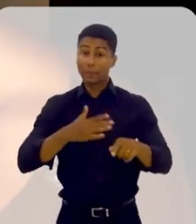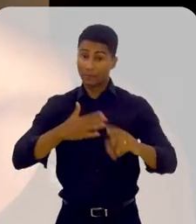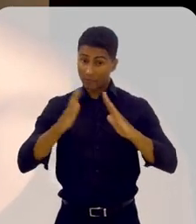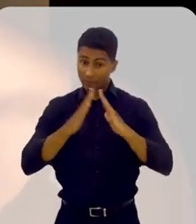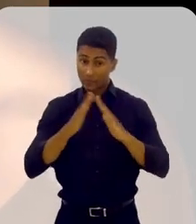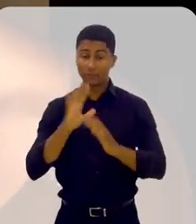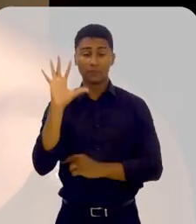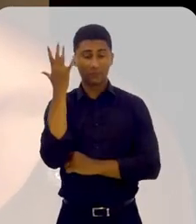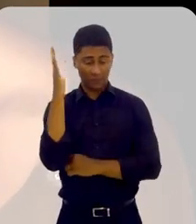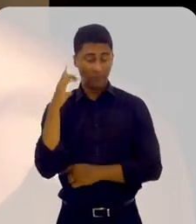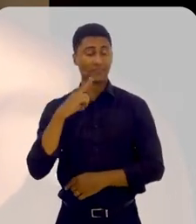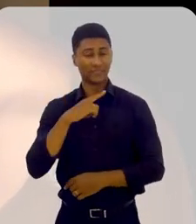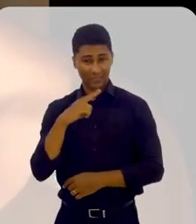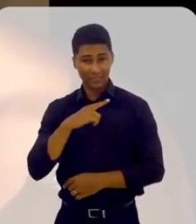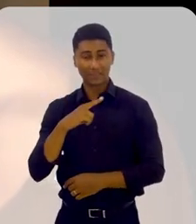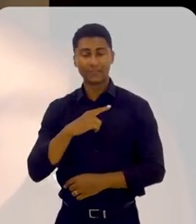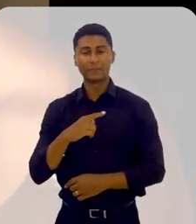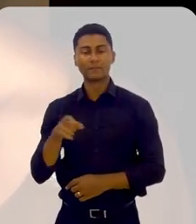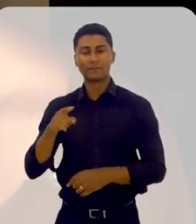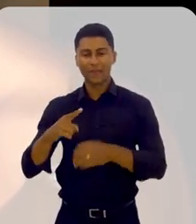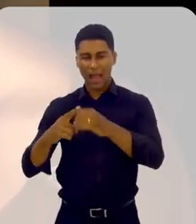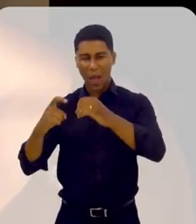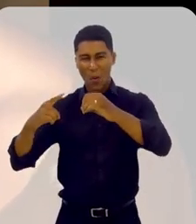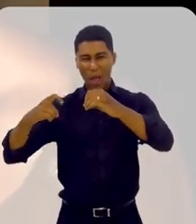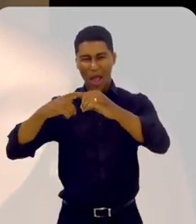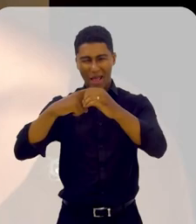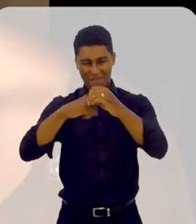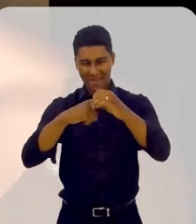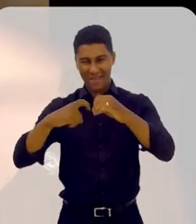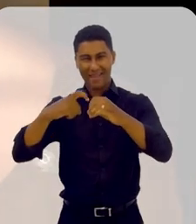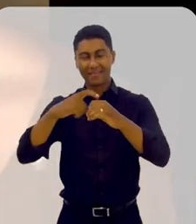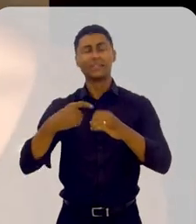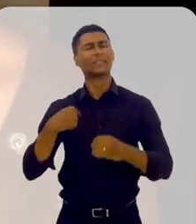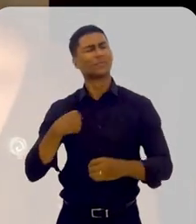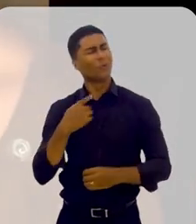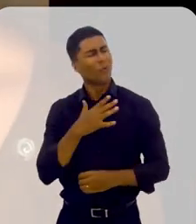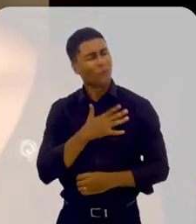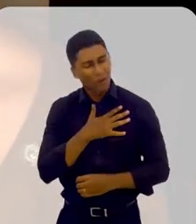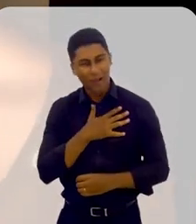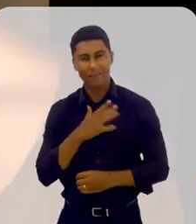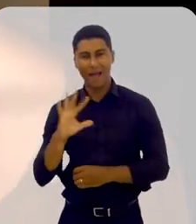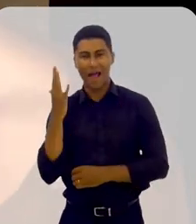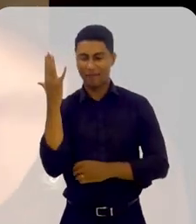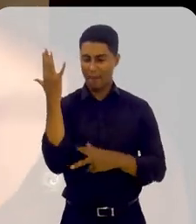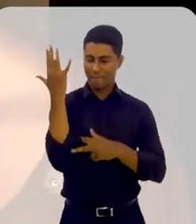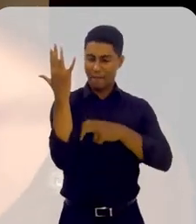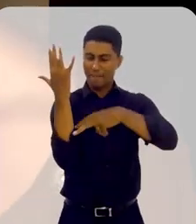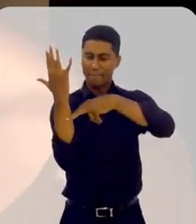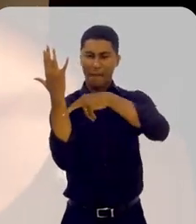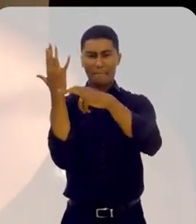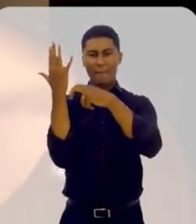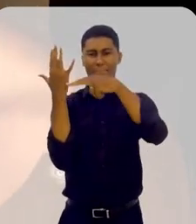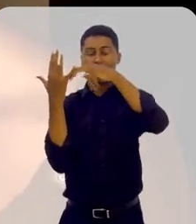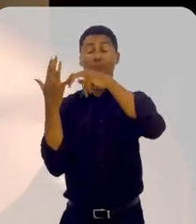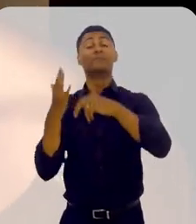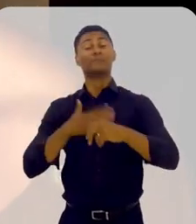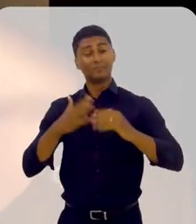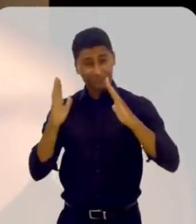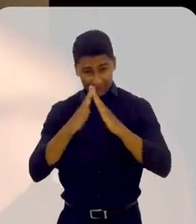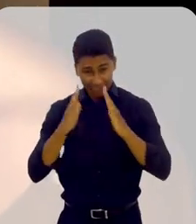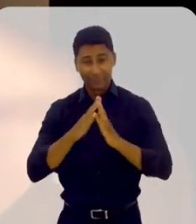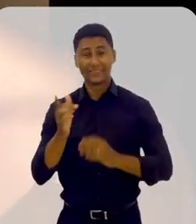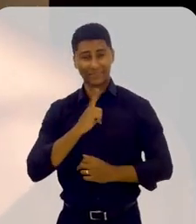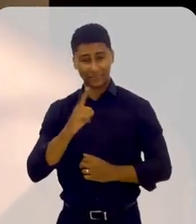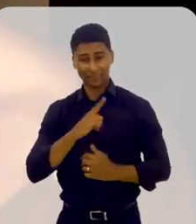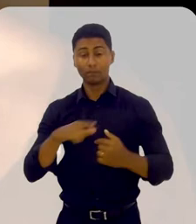árvore em casa, no quintal de casa, tinha uma goiabeira. Eu praticamente sempre gostei de subir em árvore, eu subia muito em árvore. Tinha uma árvore dentro de casa,